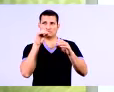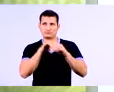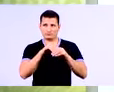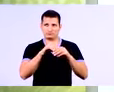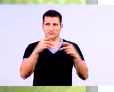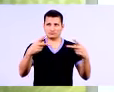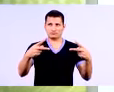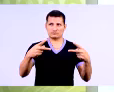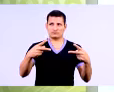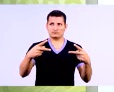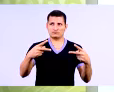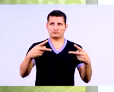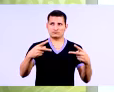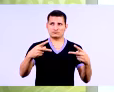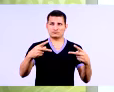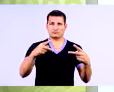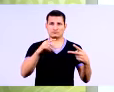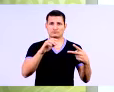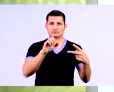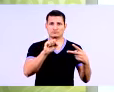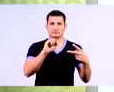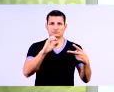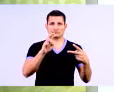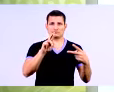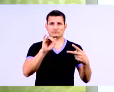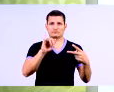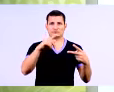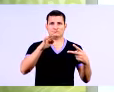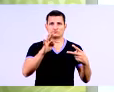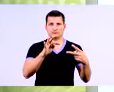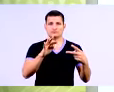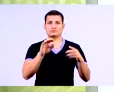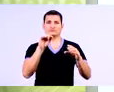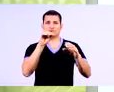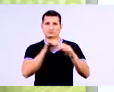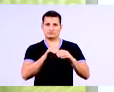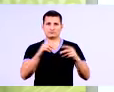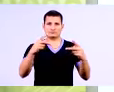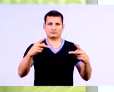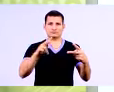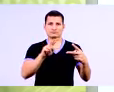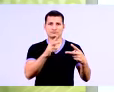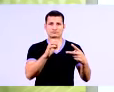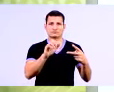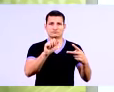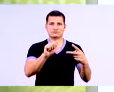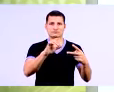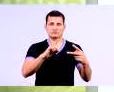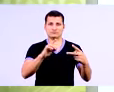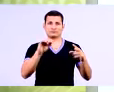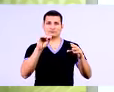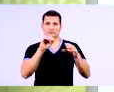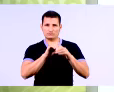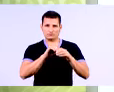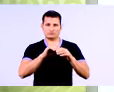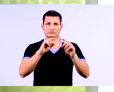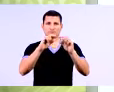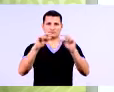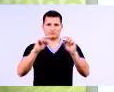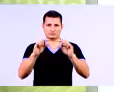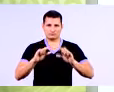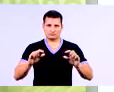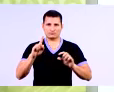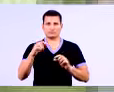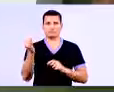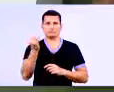tag script, que fica dentro da tag head, dentro do formulário. É muito importante considerar